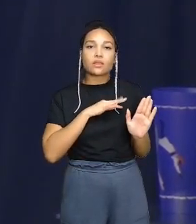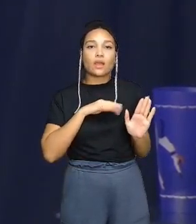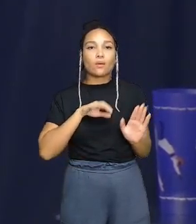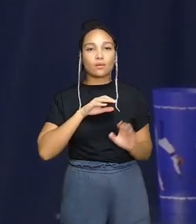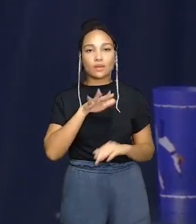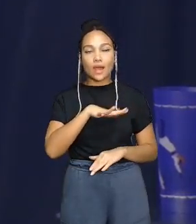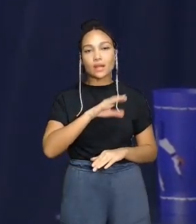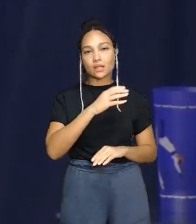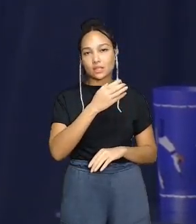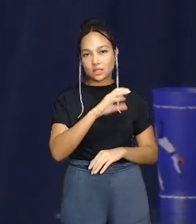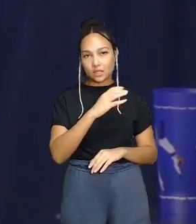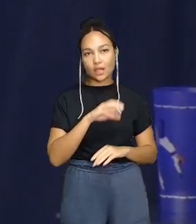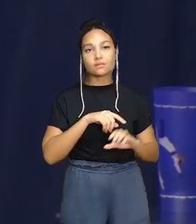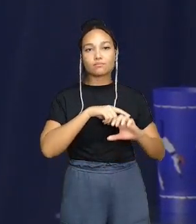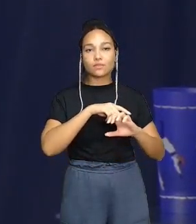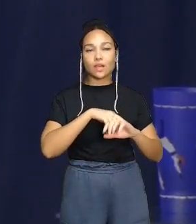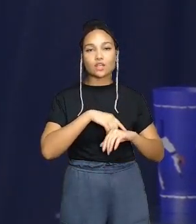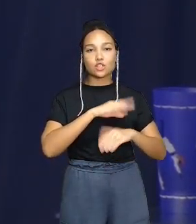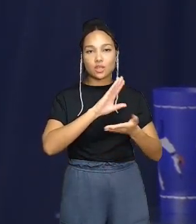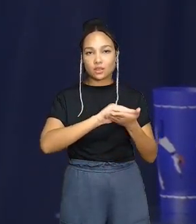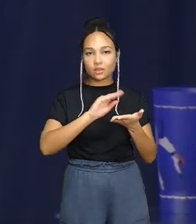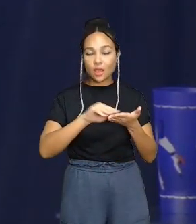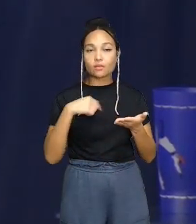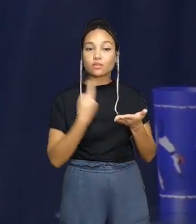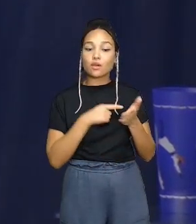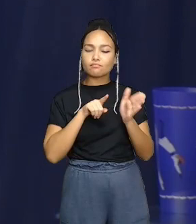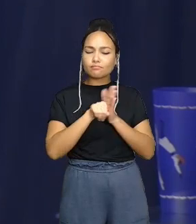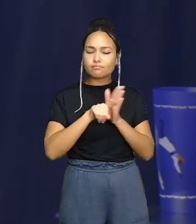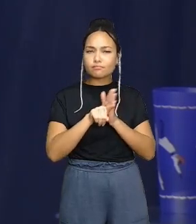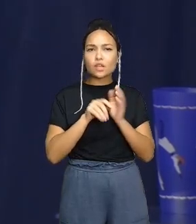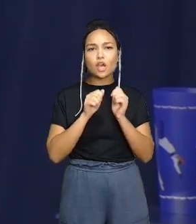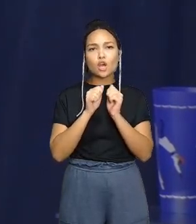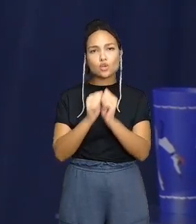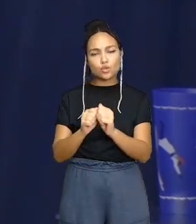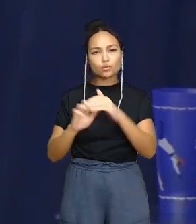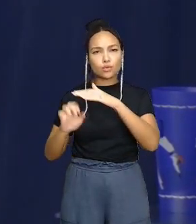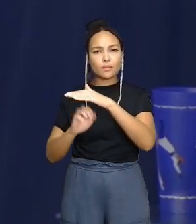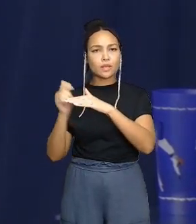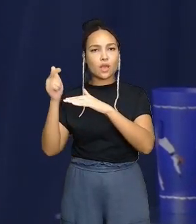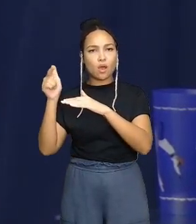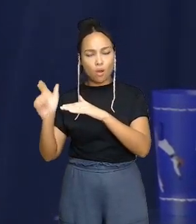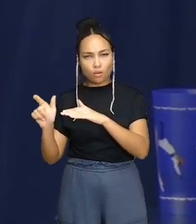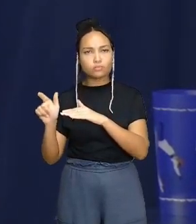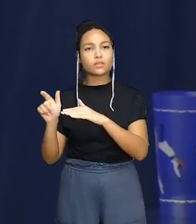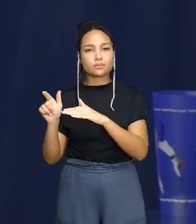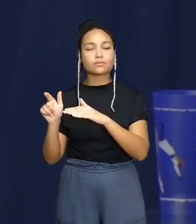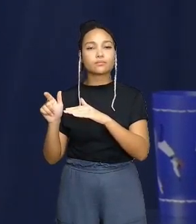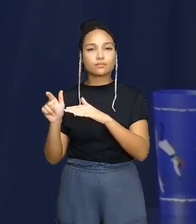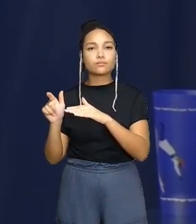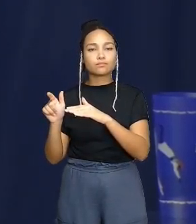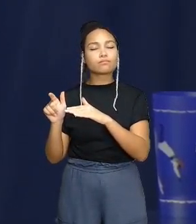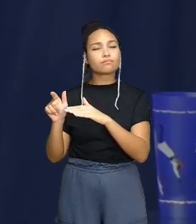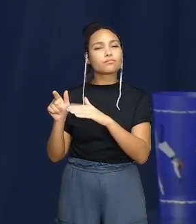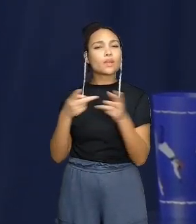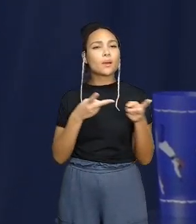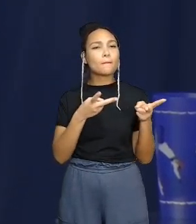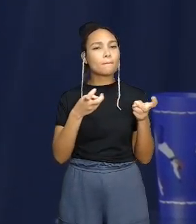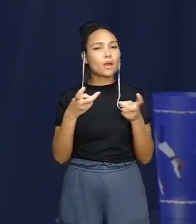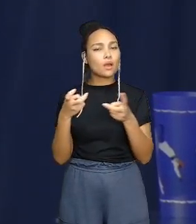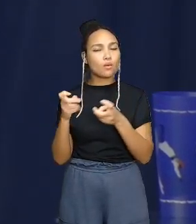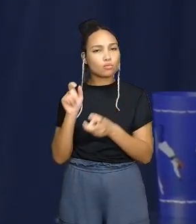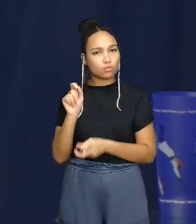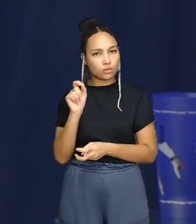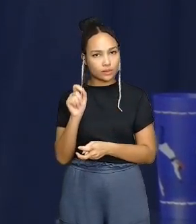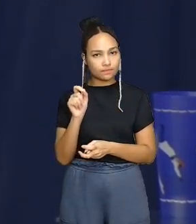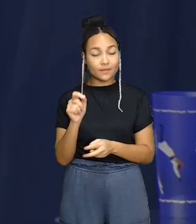dados, a gente fez uma pesquisa junto com a Integration Consulting e tinha a expectativa